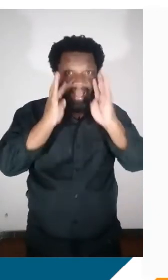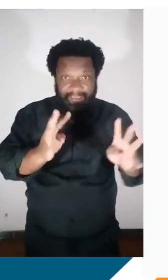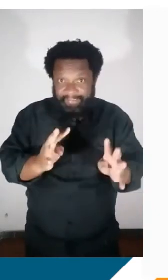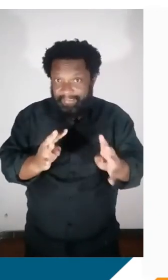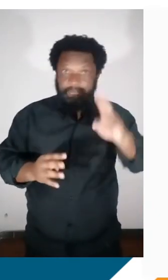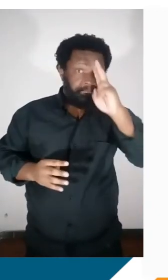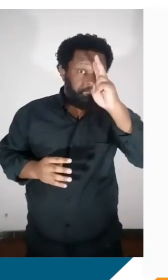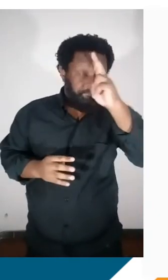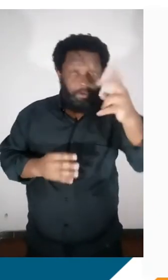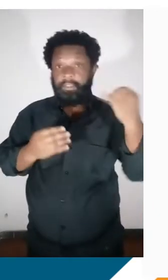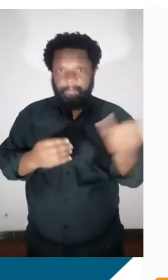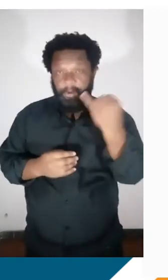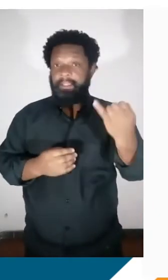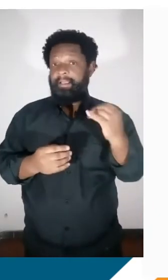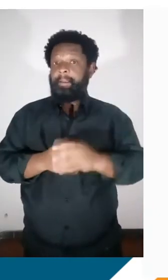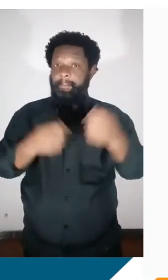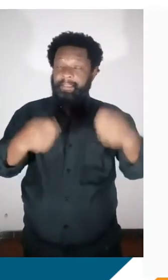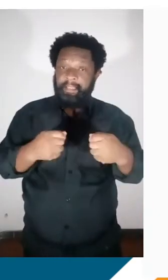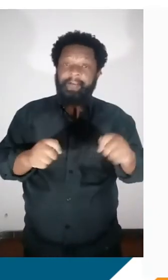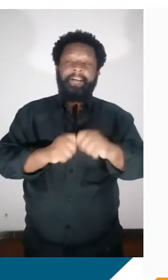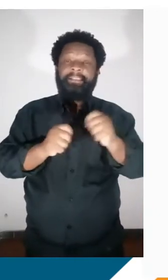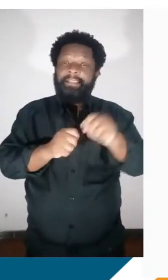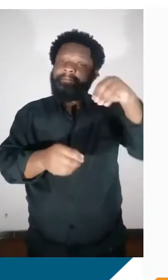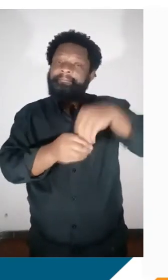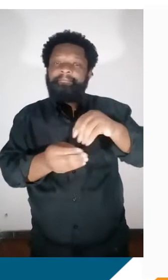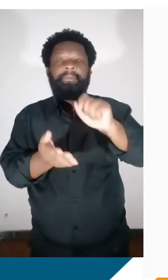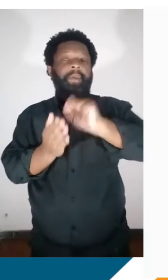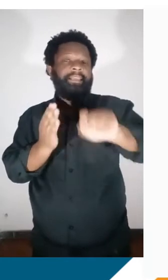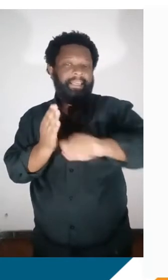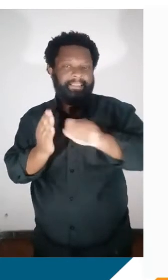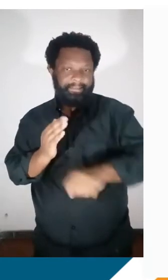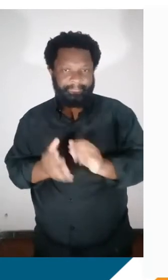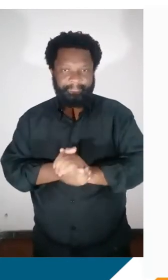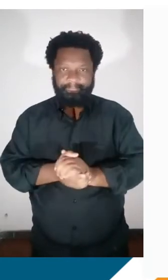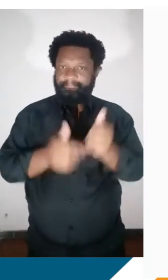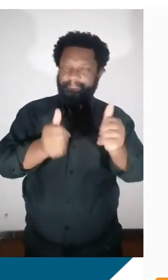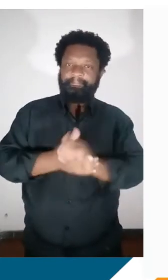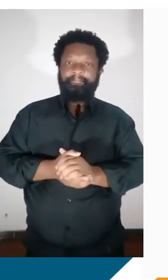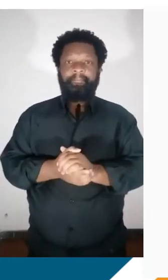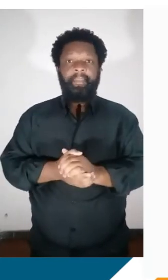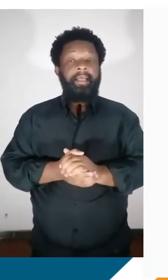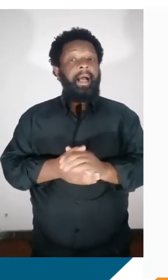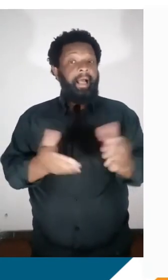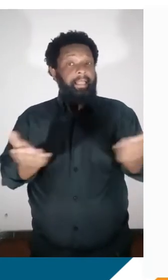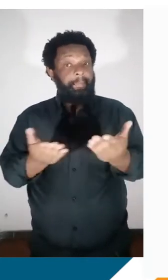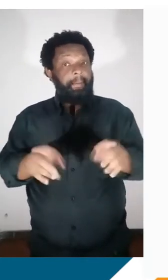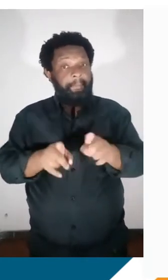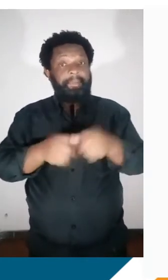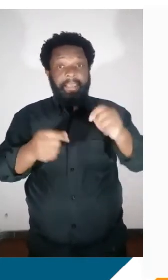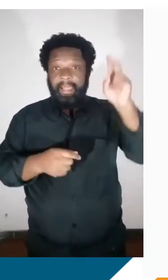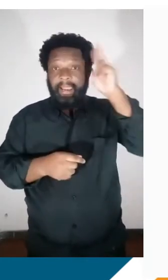quais unidades estão sendo empregadas nos exercícios que vocês forem porventura fazer, tá bom? E a gente não